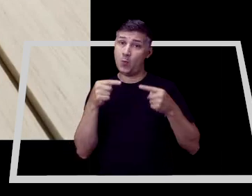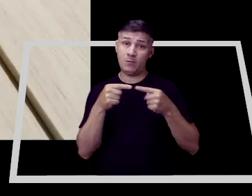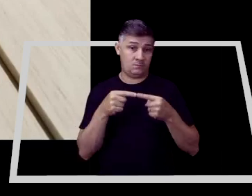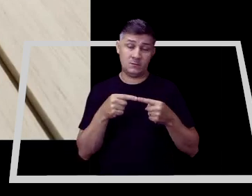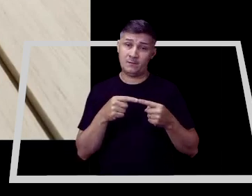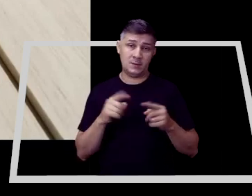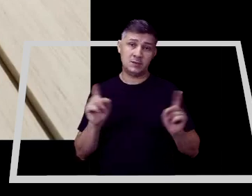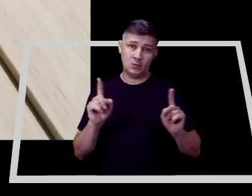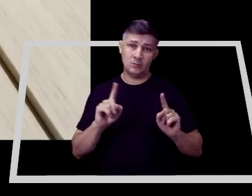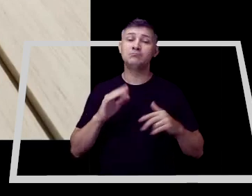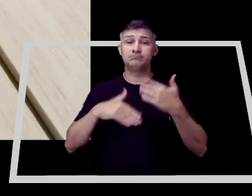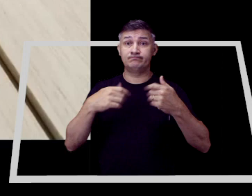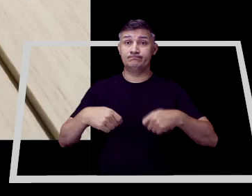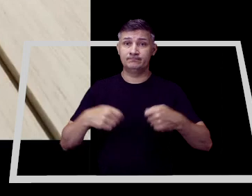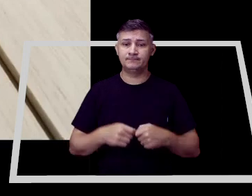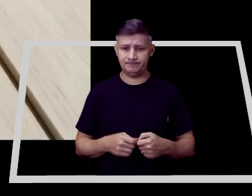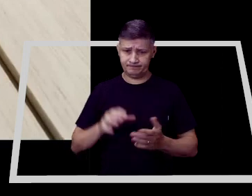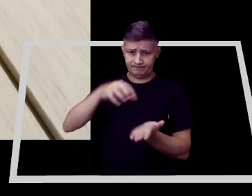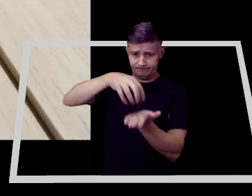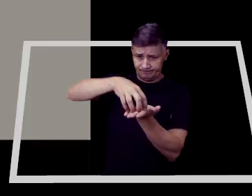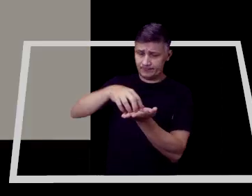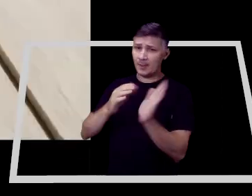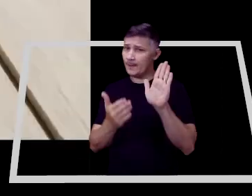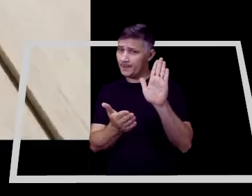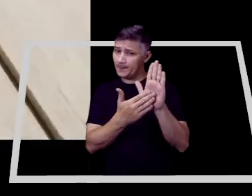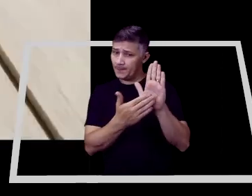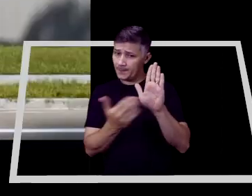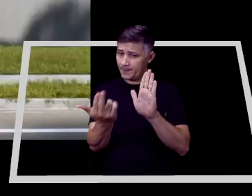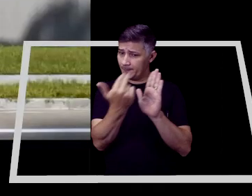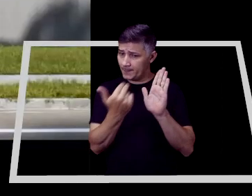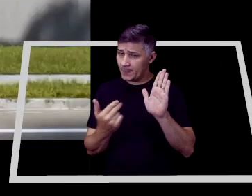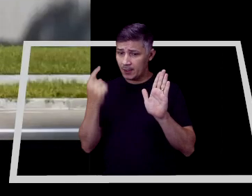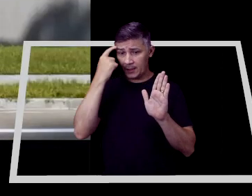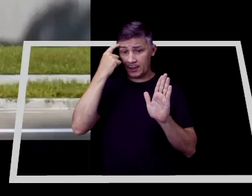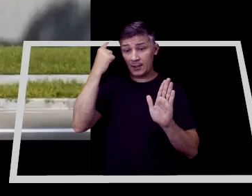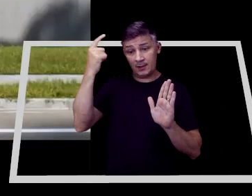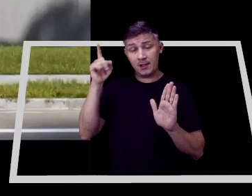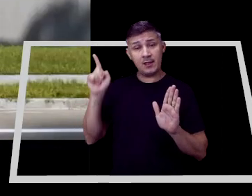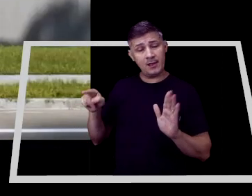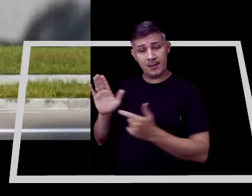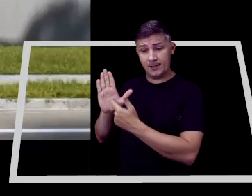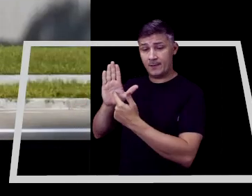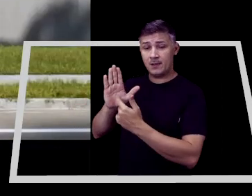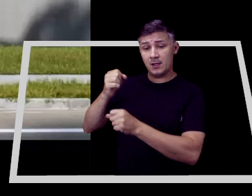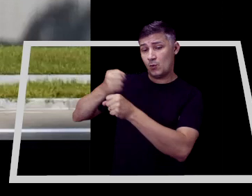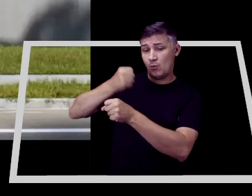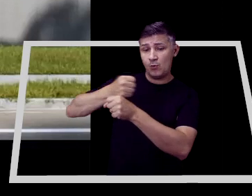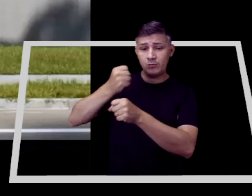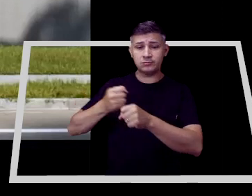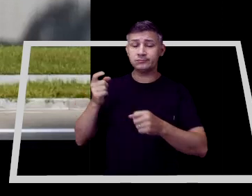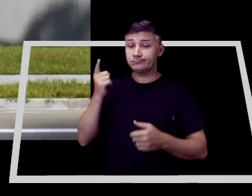ter sido realizado, né? Essa é uma maquete da nossa proposta. A ideia era